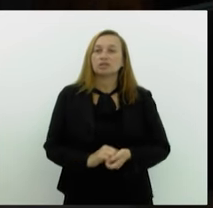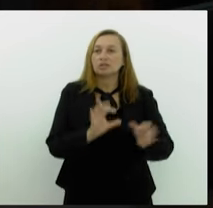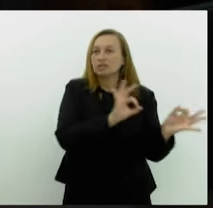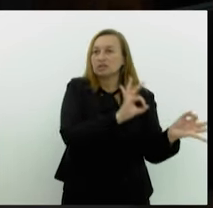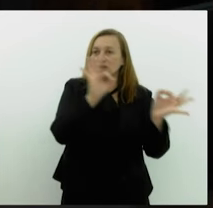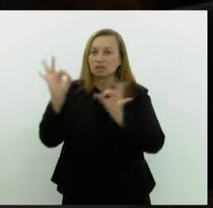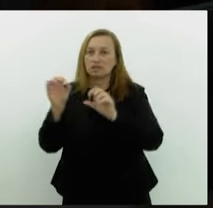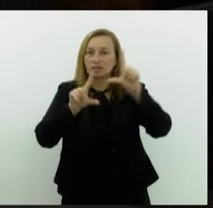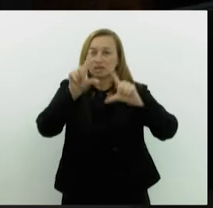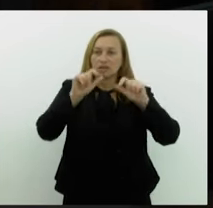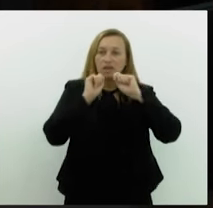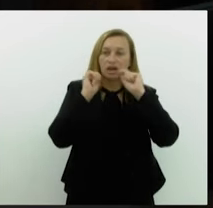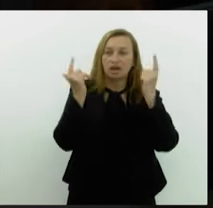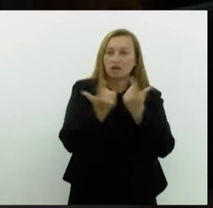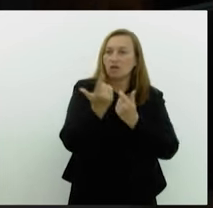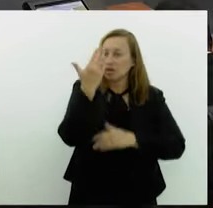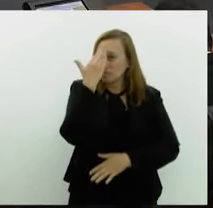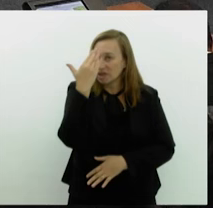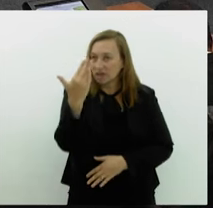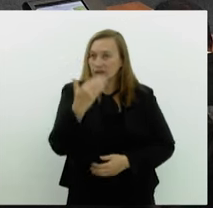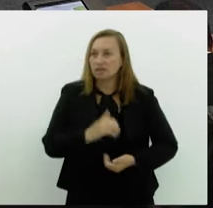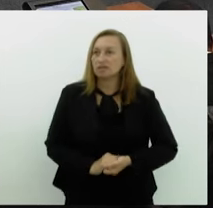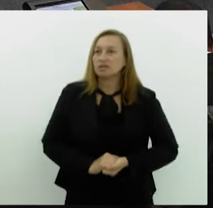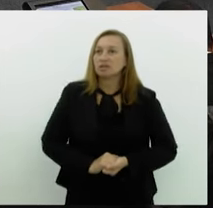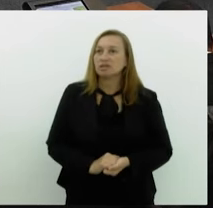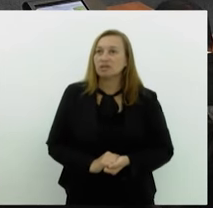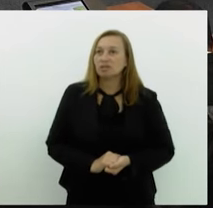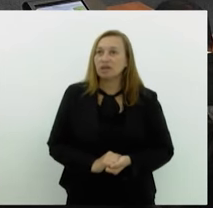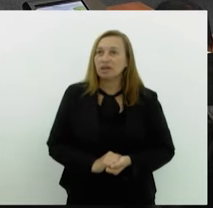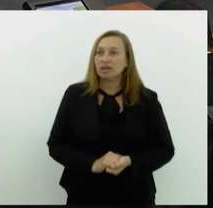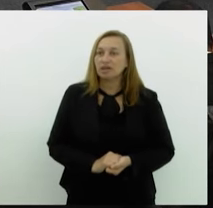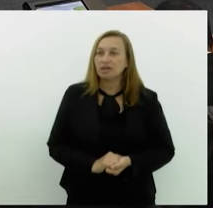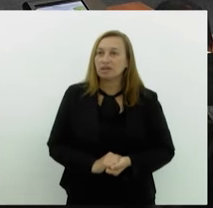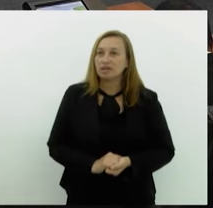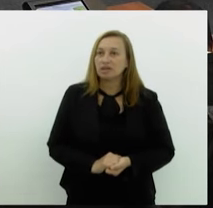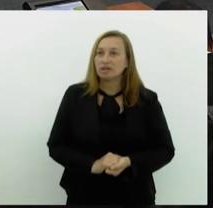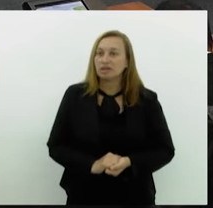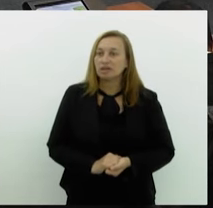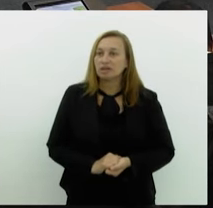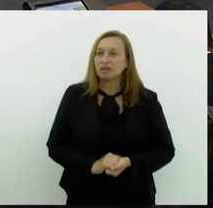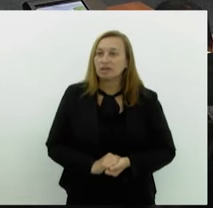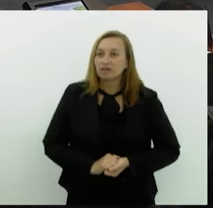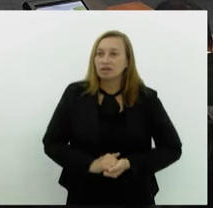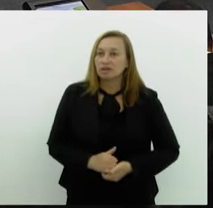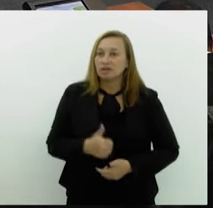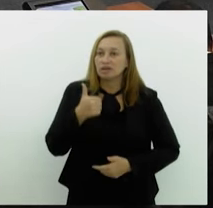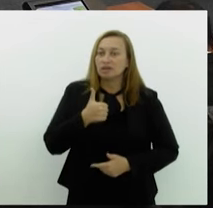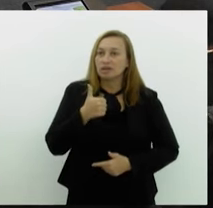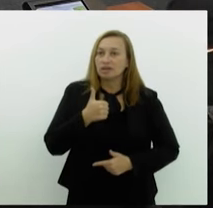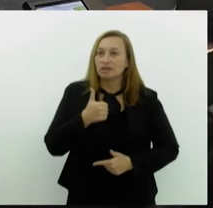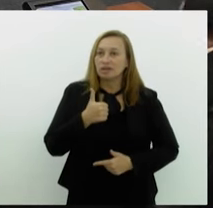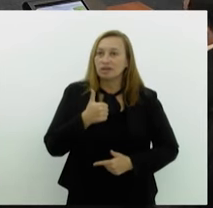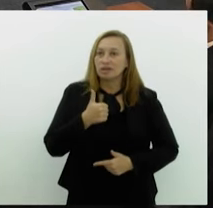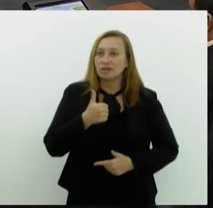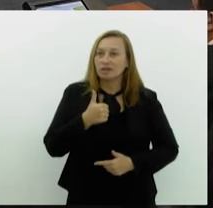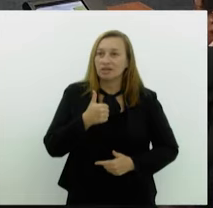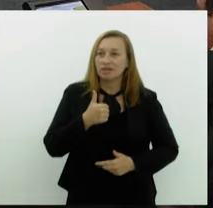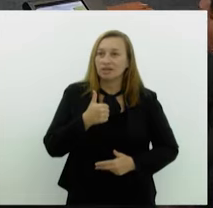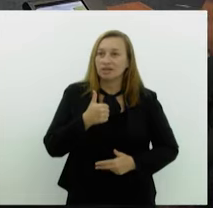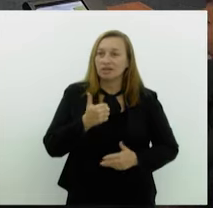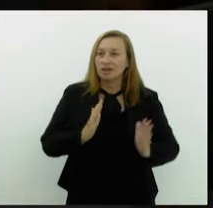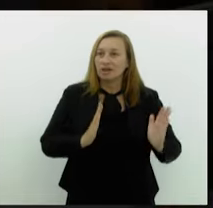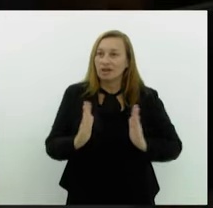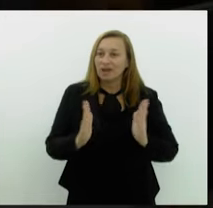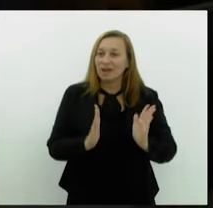TV Alerj. Muito obrigado. E nosso primeiro orador, passa o expediente final,